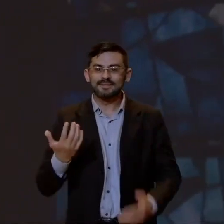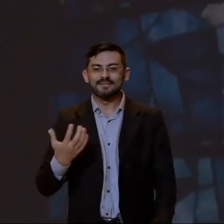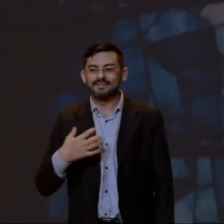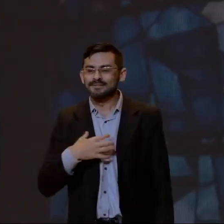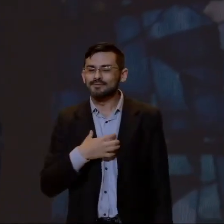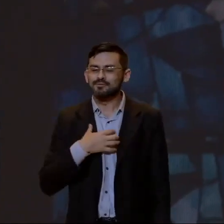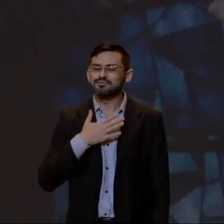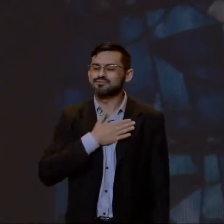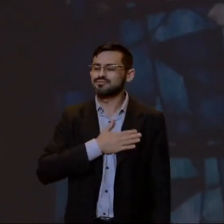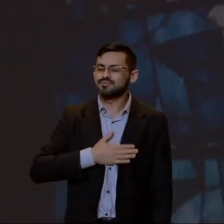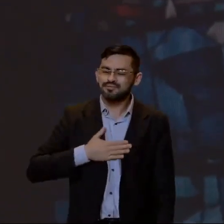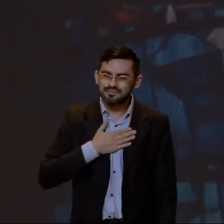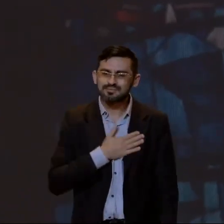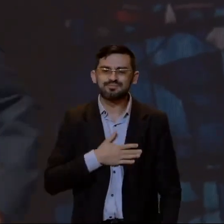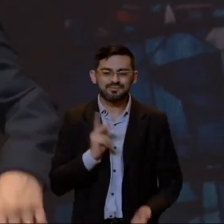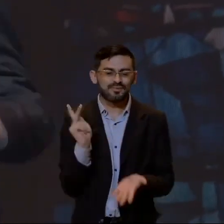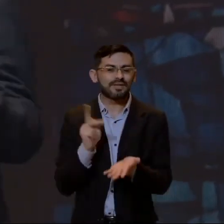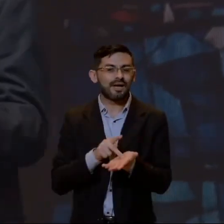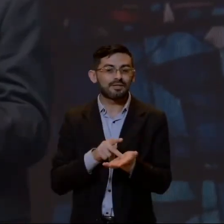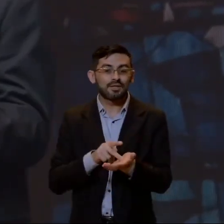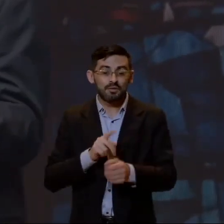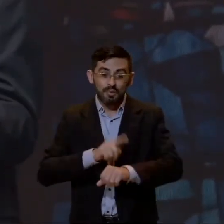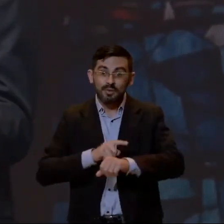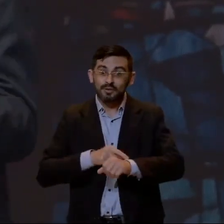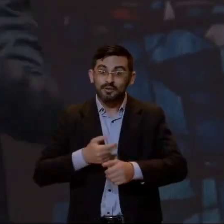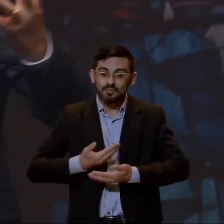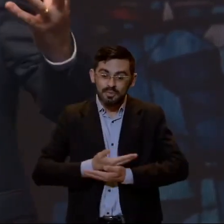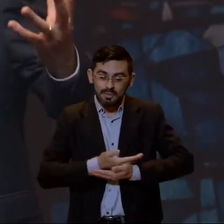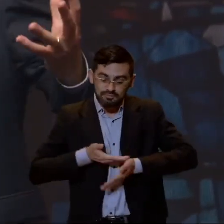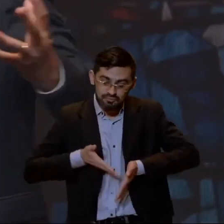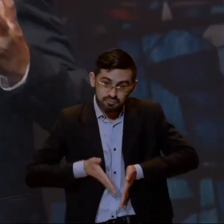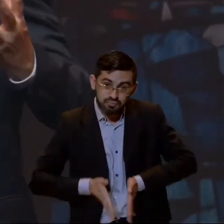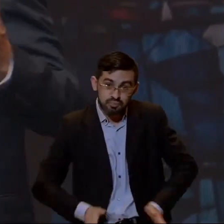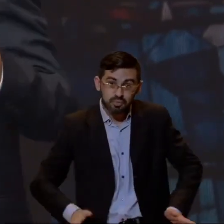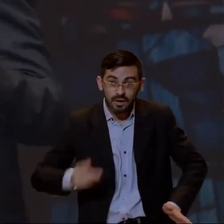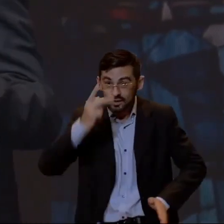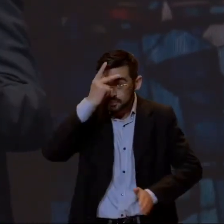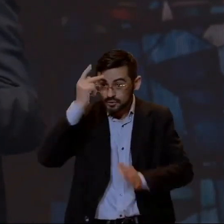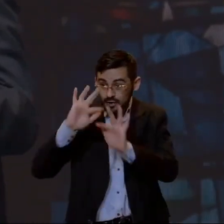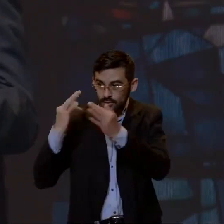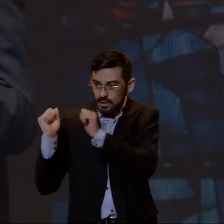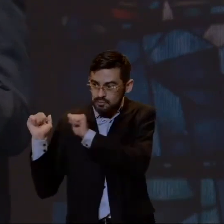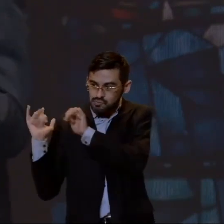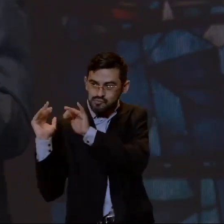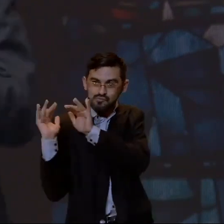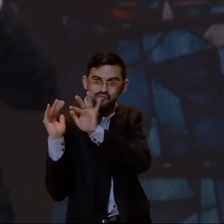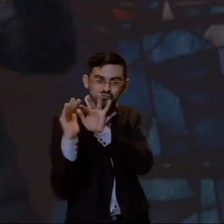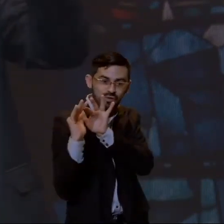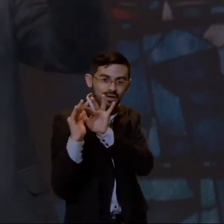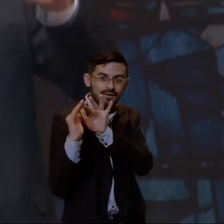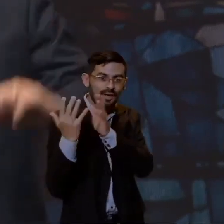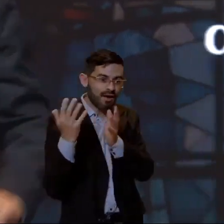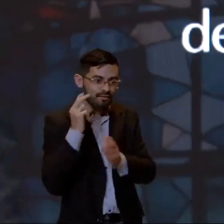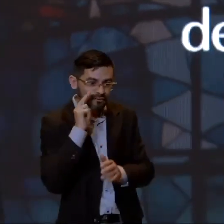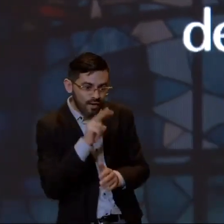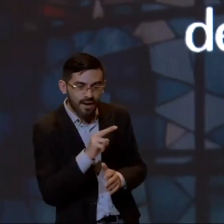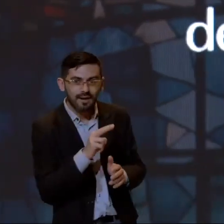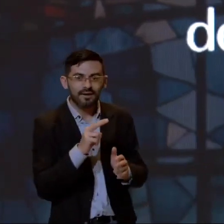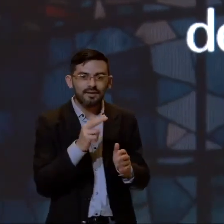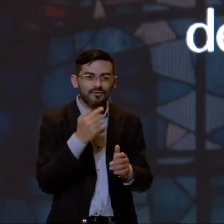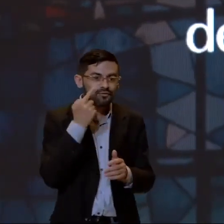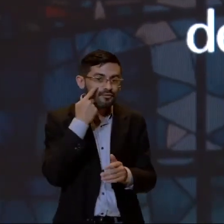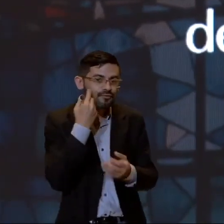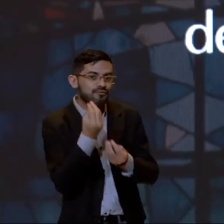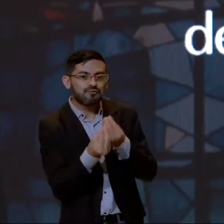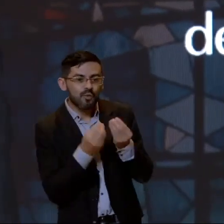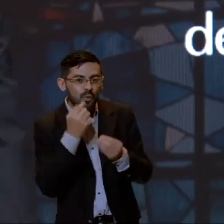Que delícia! Quando o bebê nasce, os parentes estão todos ali querendo receber a ligação ou a